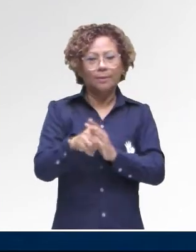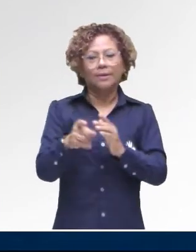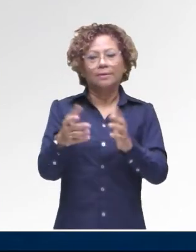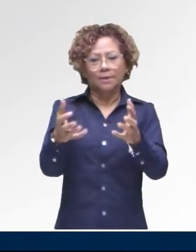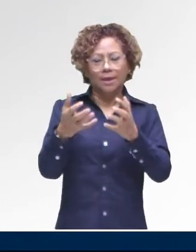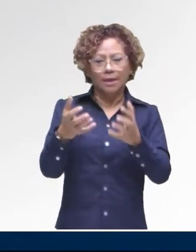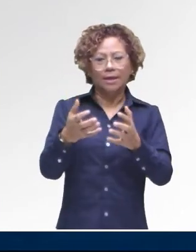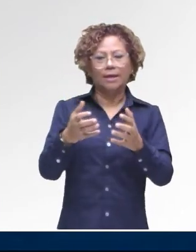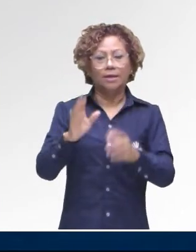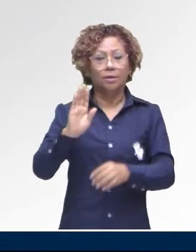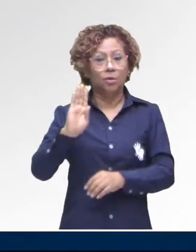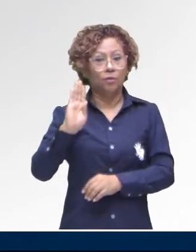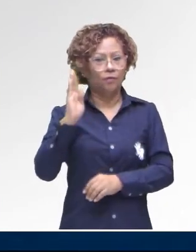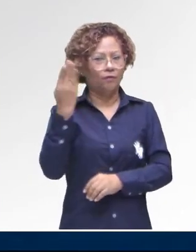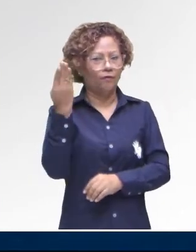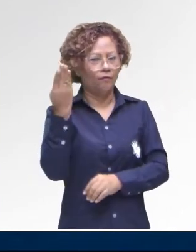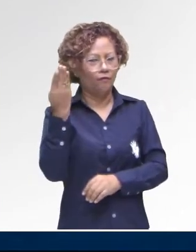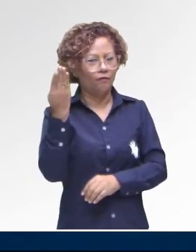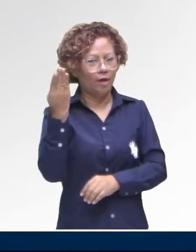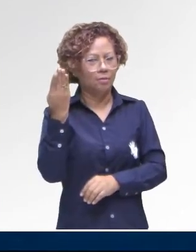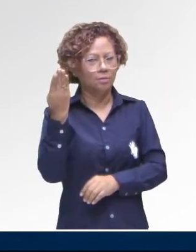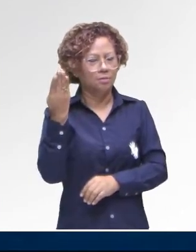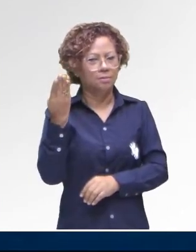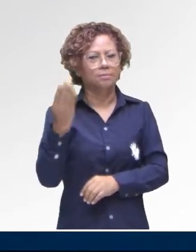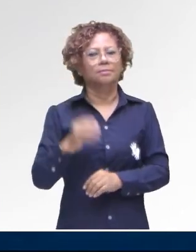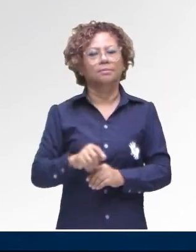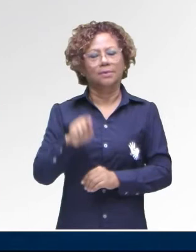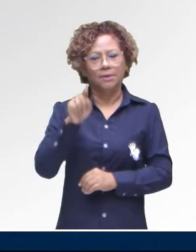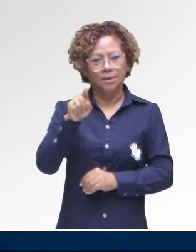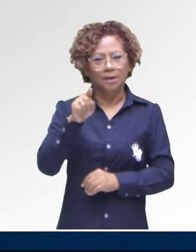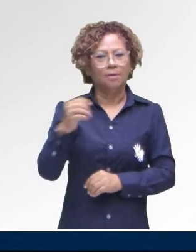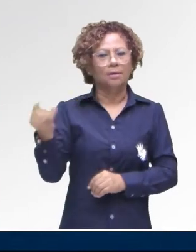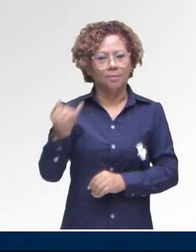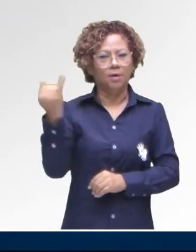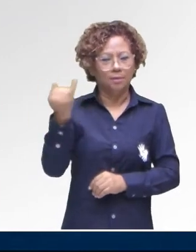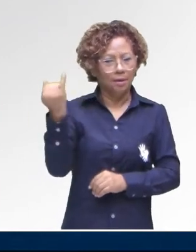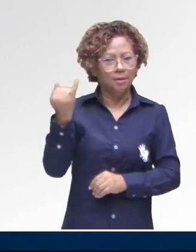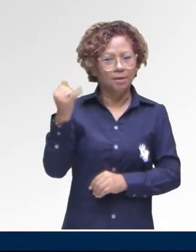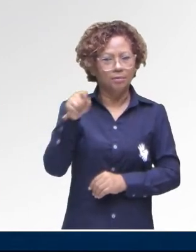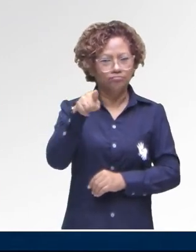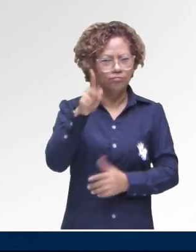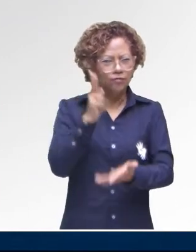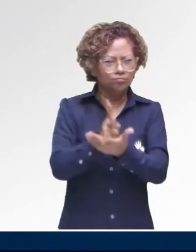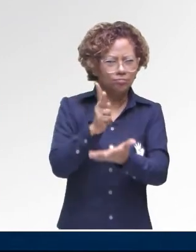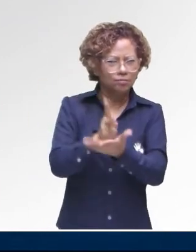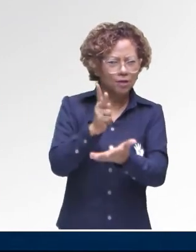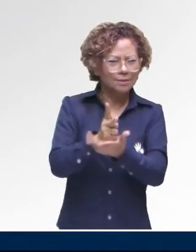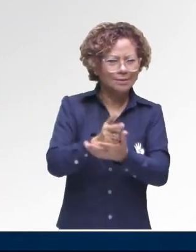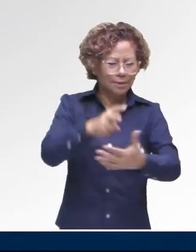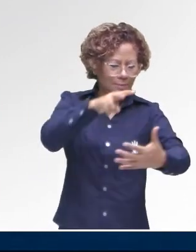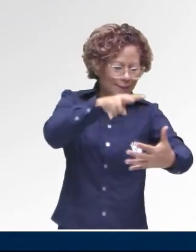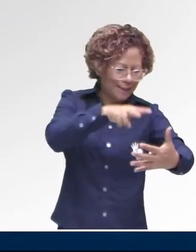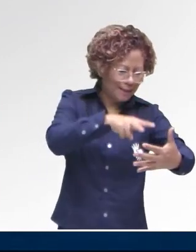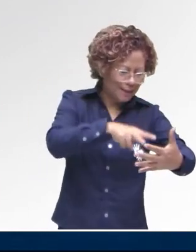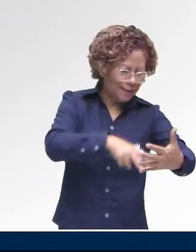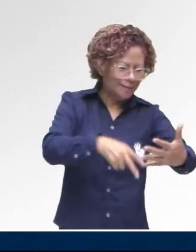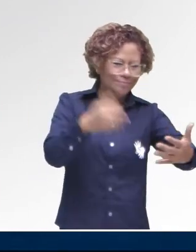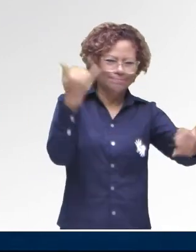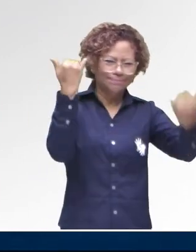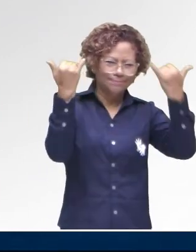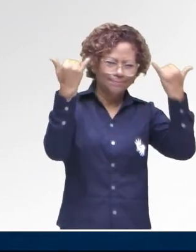vezes já coloca a letra A. Então, isso é importante. Fazer sempre a leitura, ter bastante atenção na